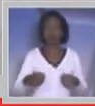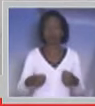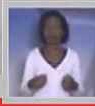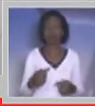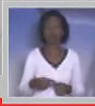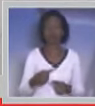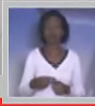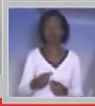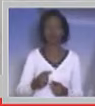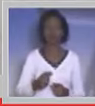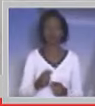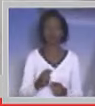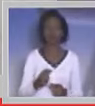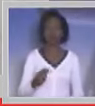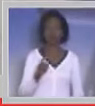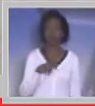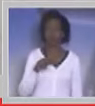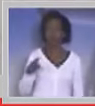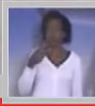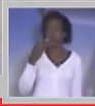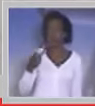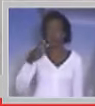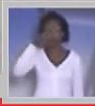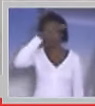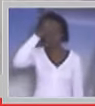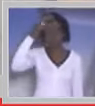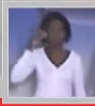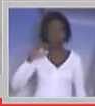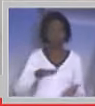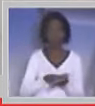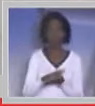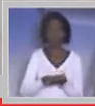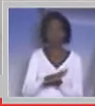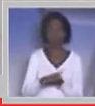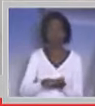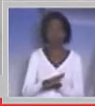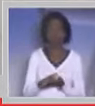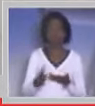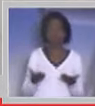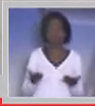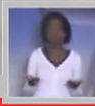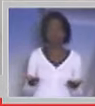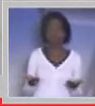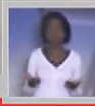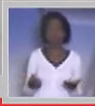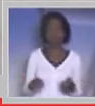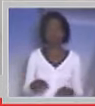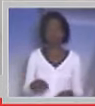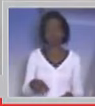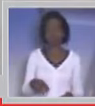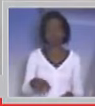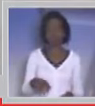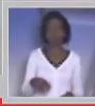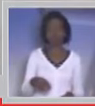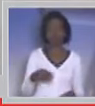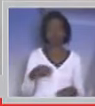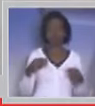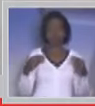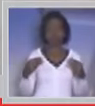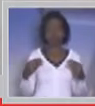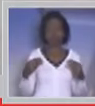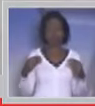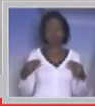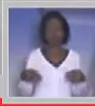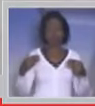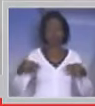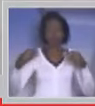porque os professores alegam que a prefeitura nada fez para convencer o Ministério Público que me